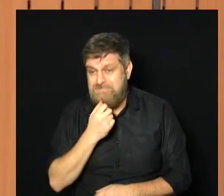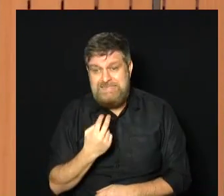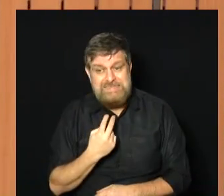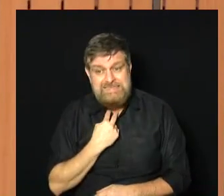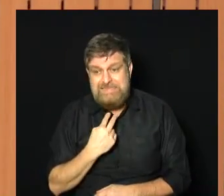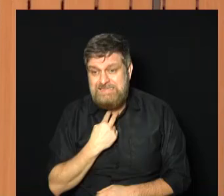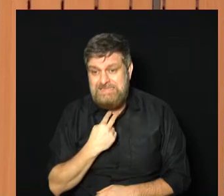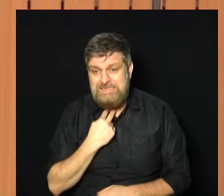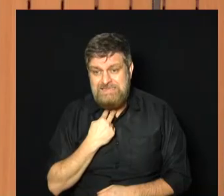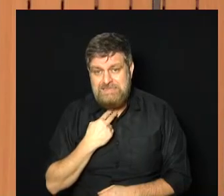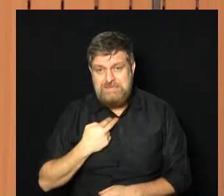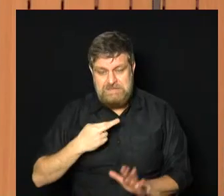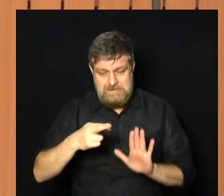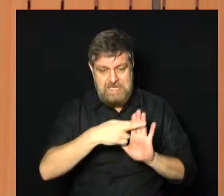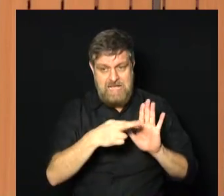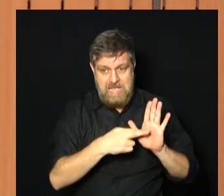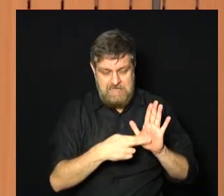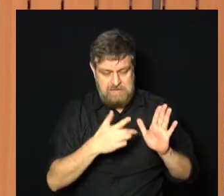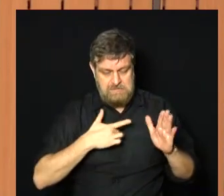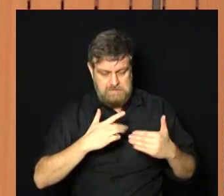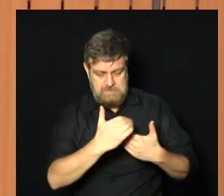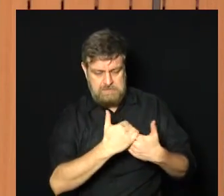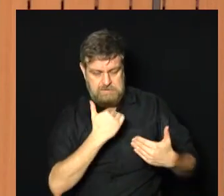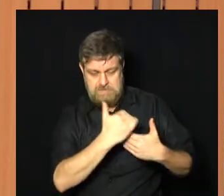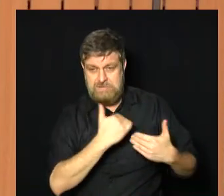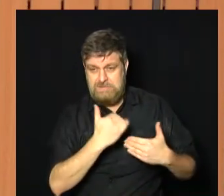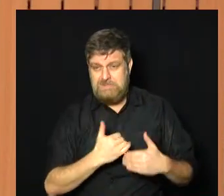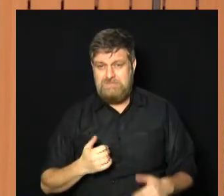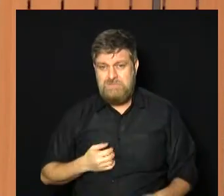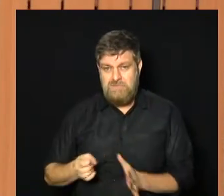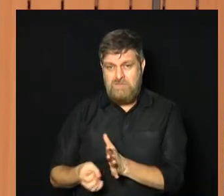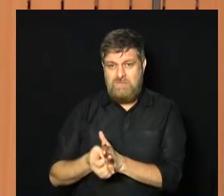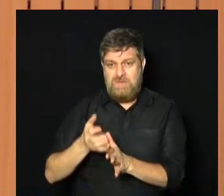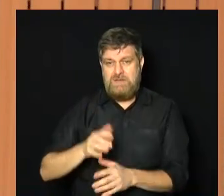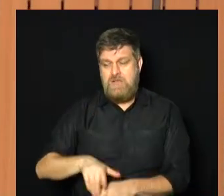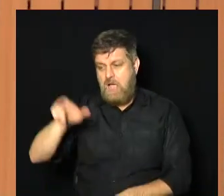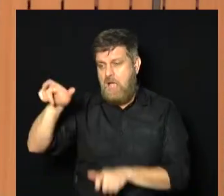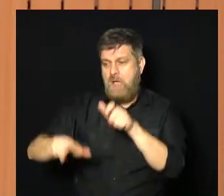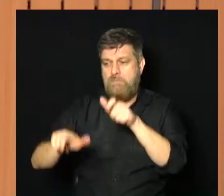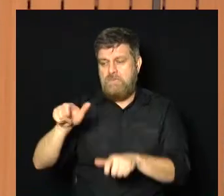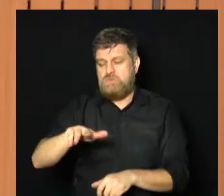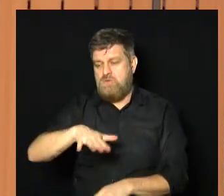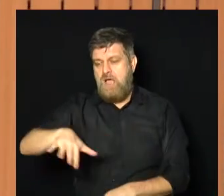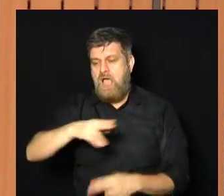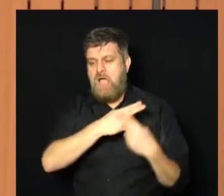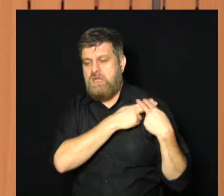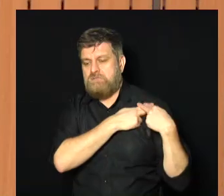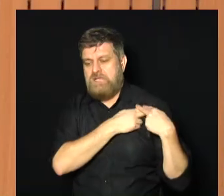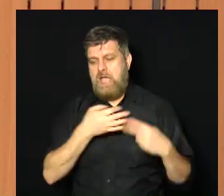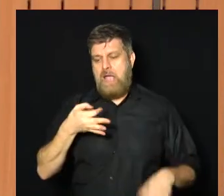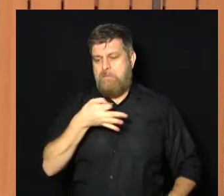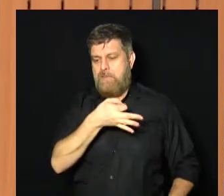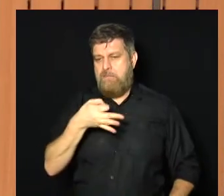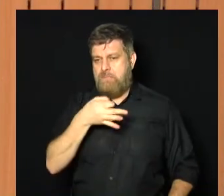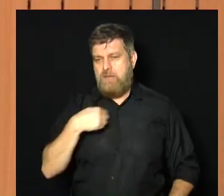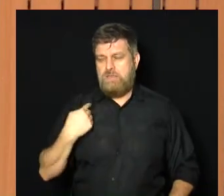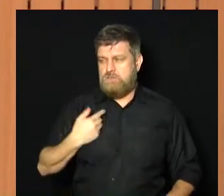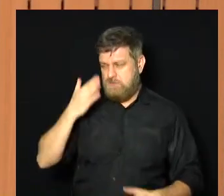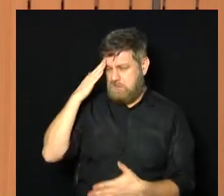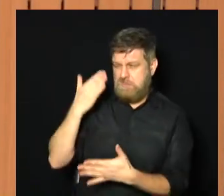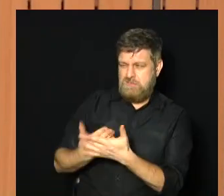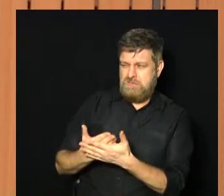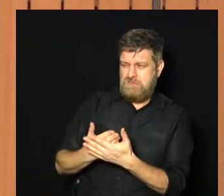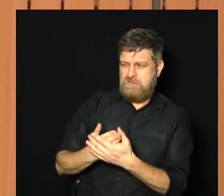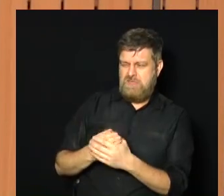relação às medidas preventivas, né? Por mais que muitas vezes as falas das autoridades públicas levam a gente a crer isso,